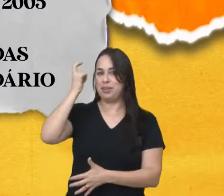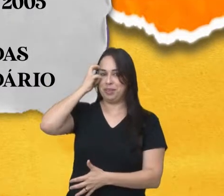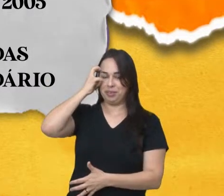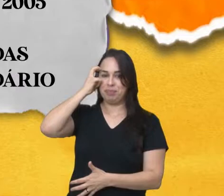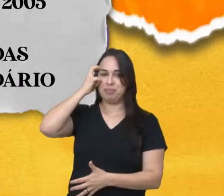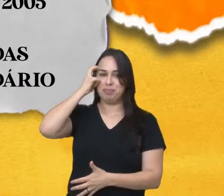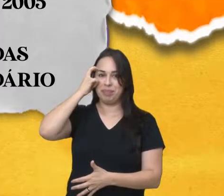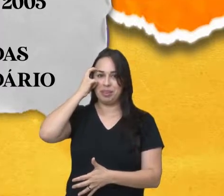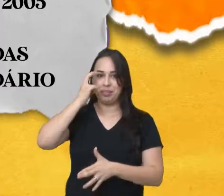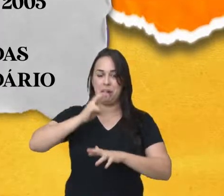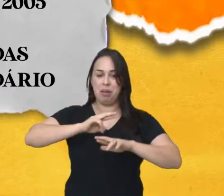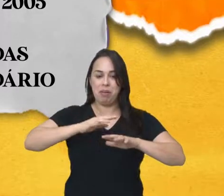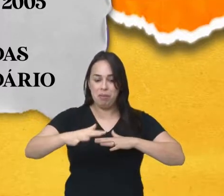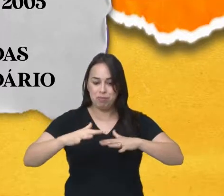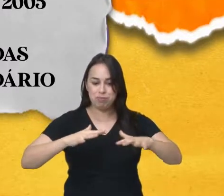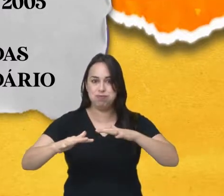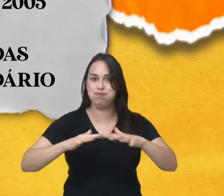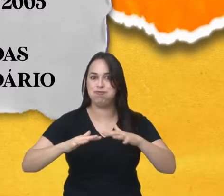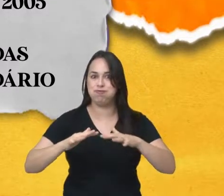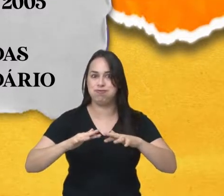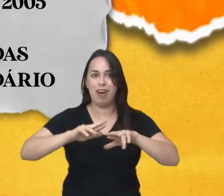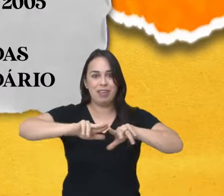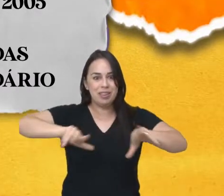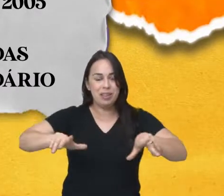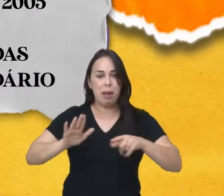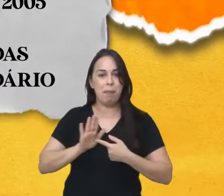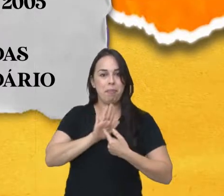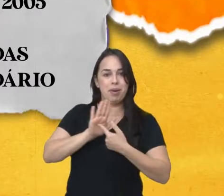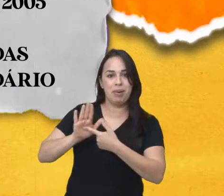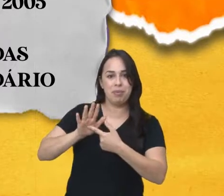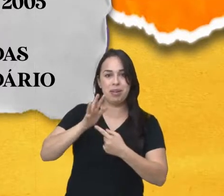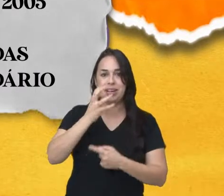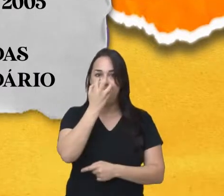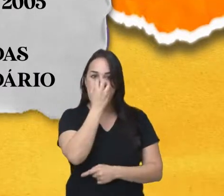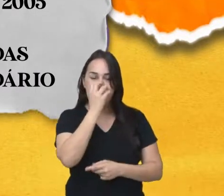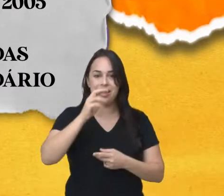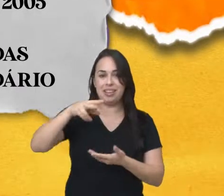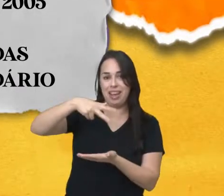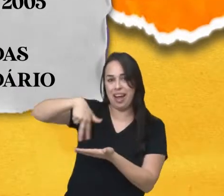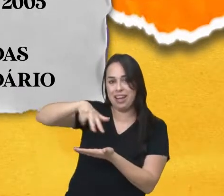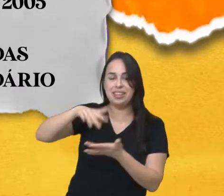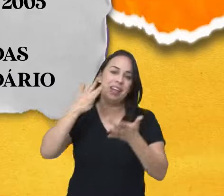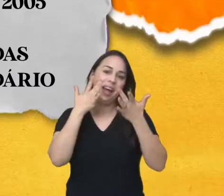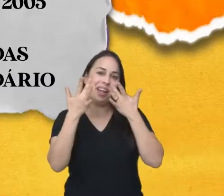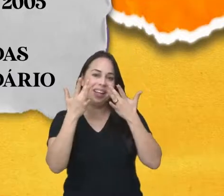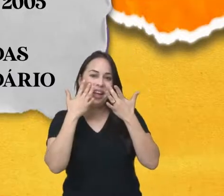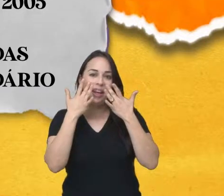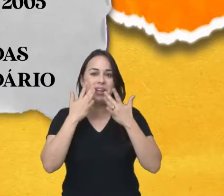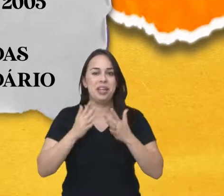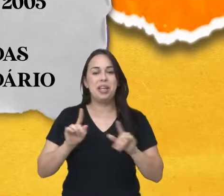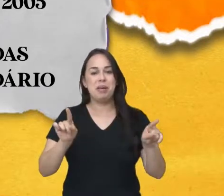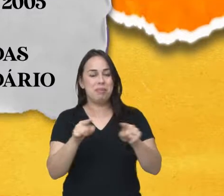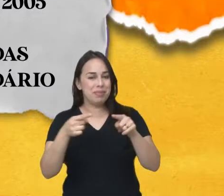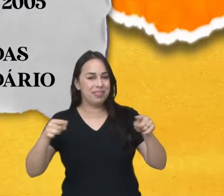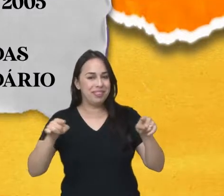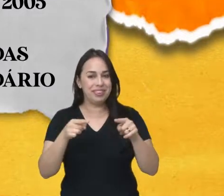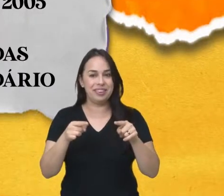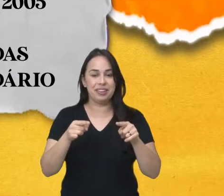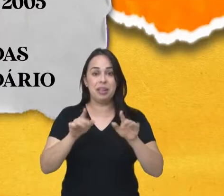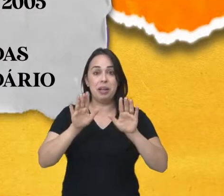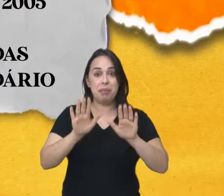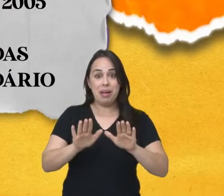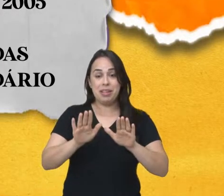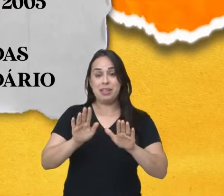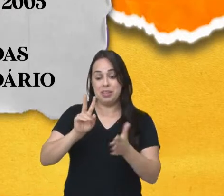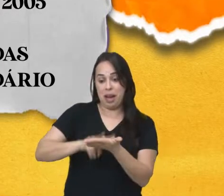Cult promete muita vibração, com apresentações de arte circense, danças, teatro e muita música,